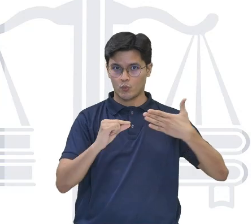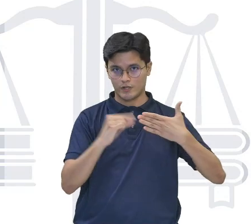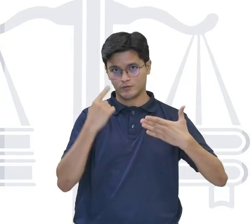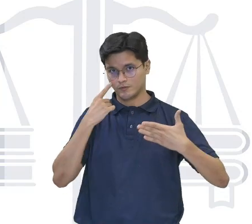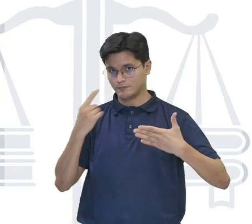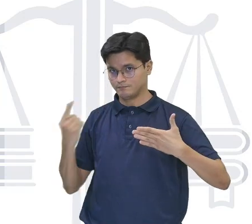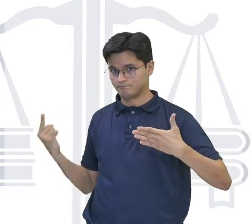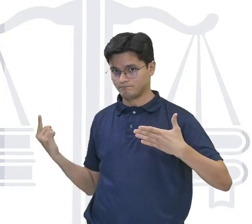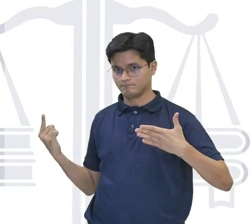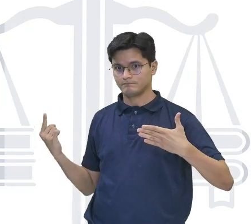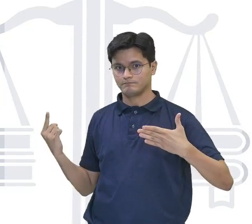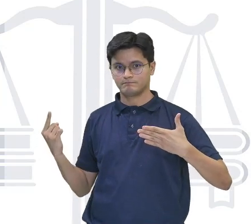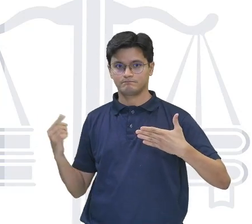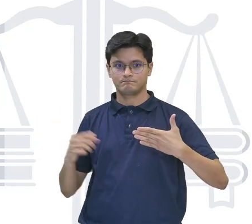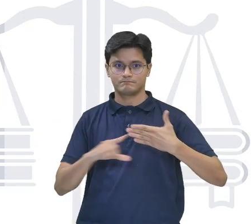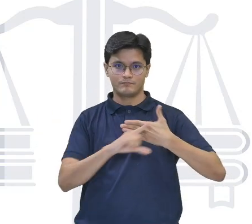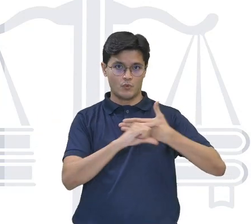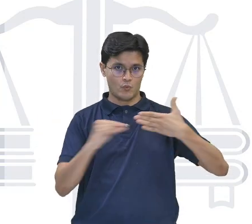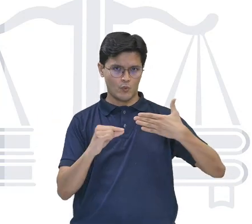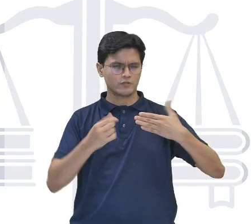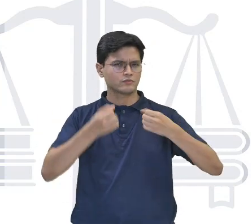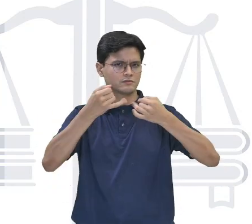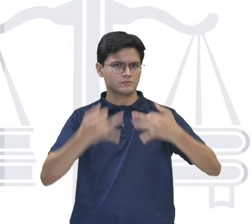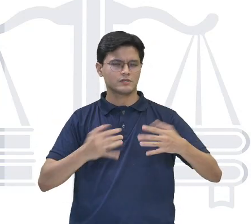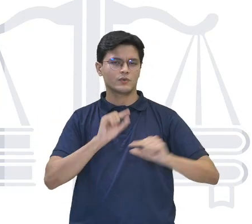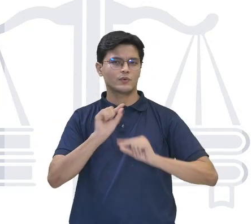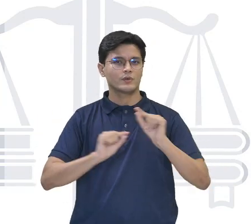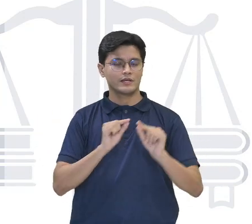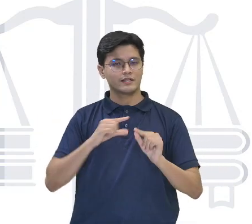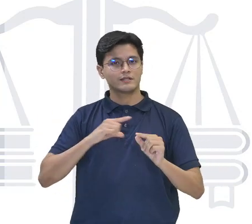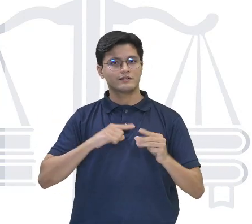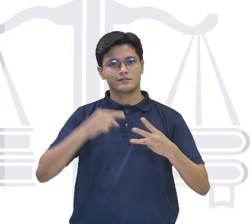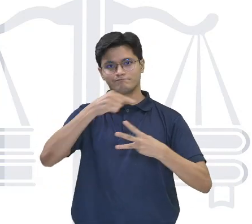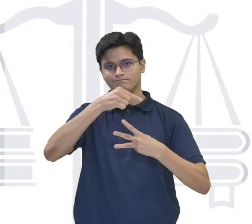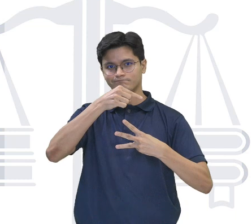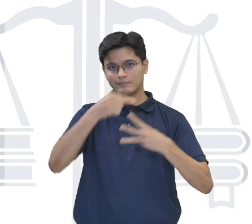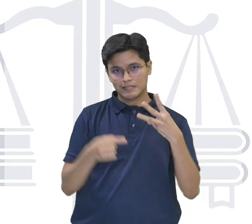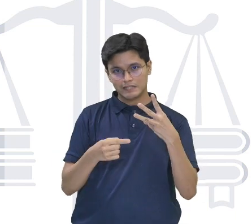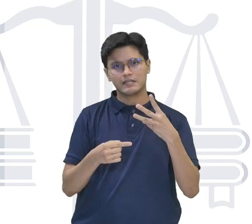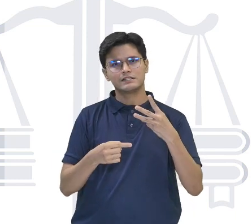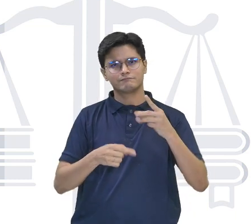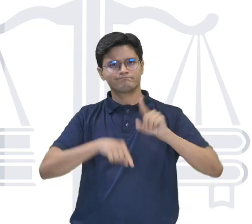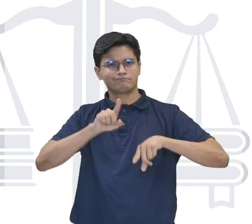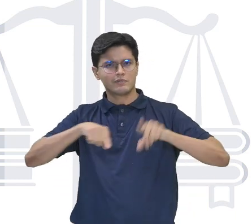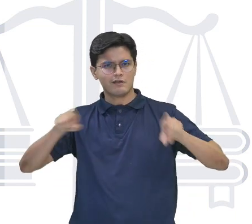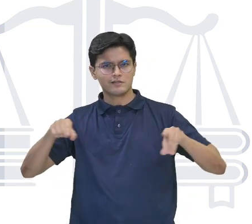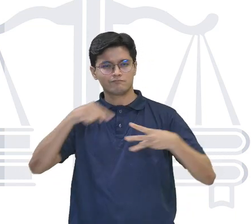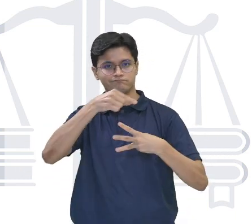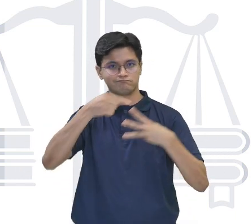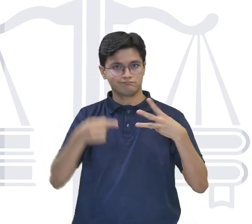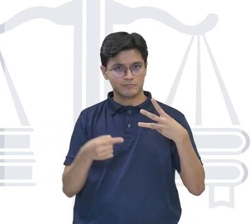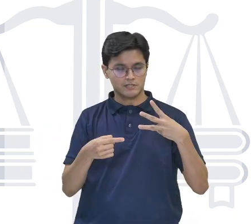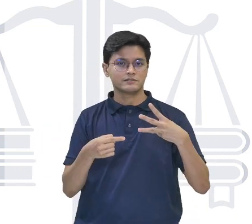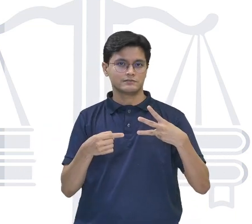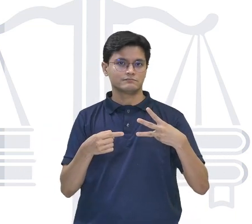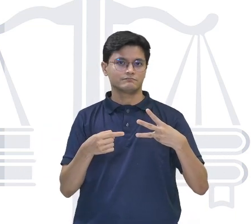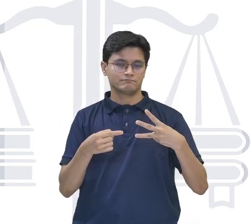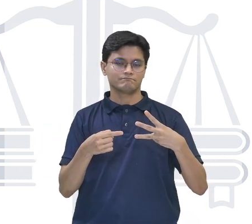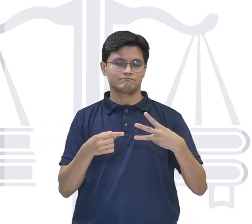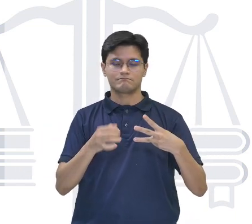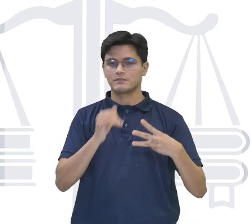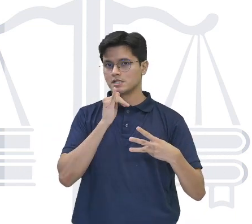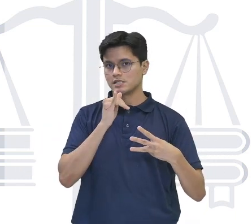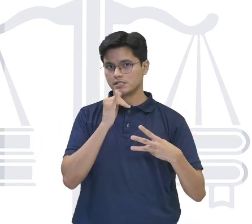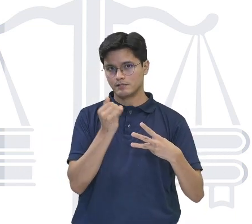que é o Flavel, ele tem 3 variáveis, olha só. Quando a gente escuta